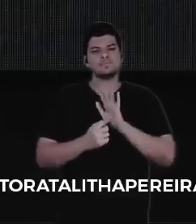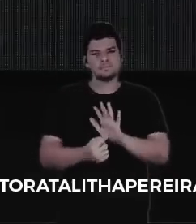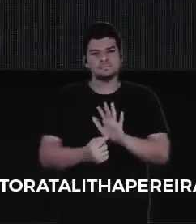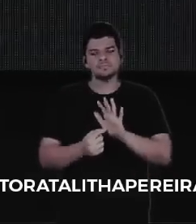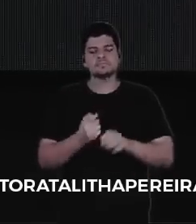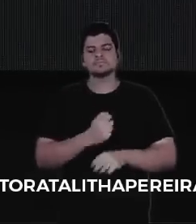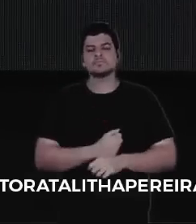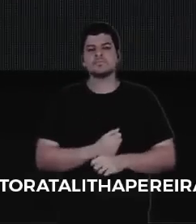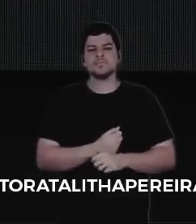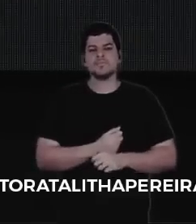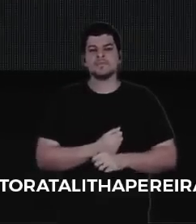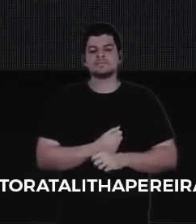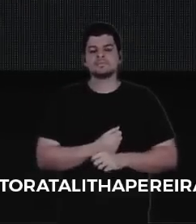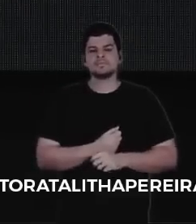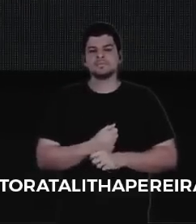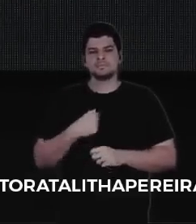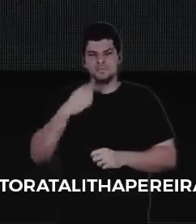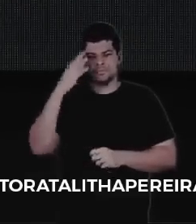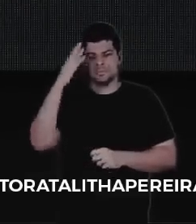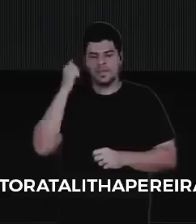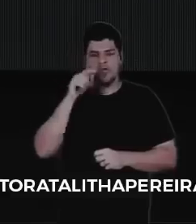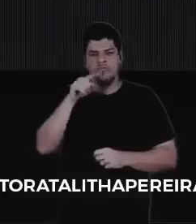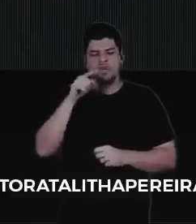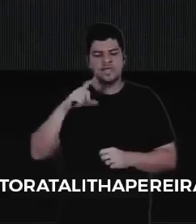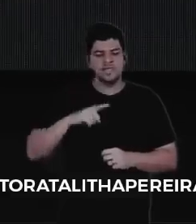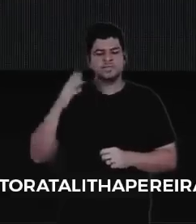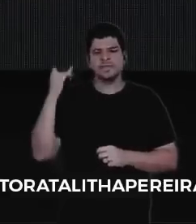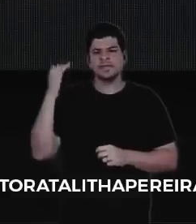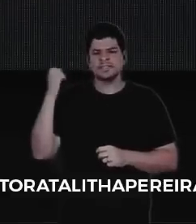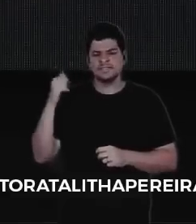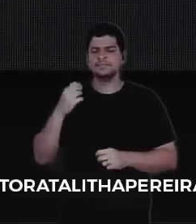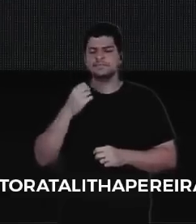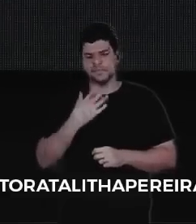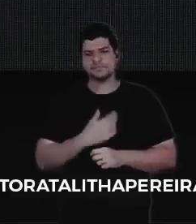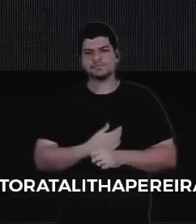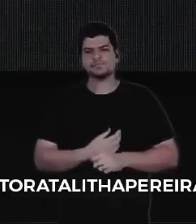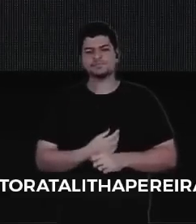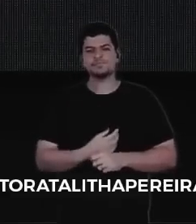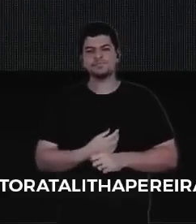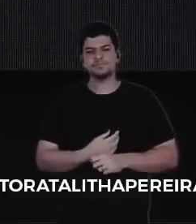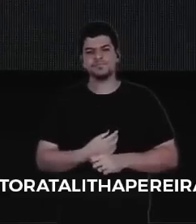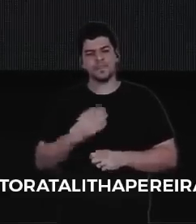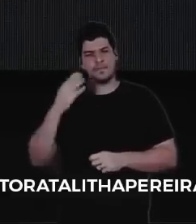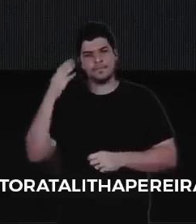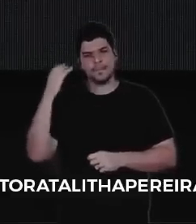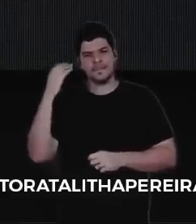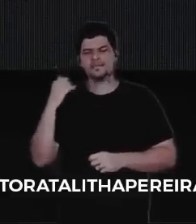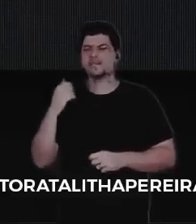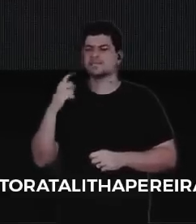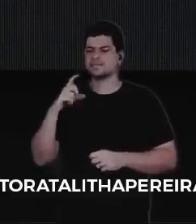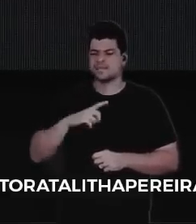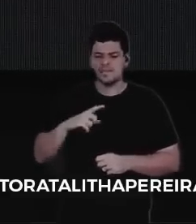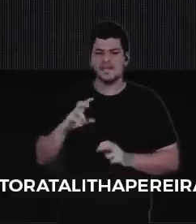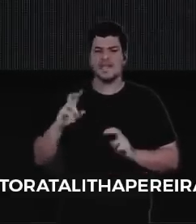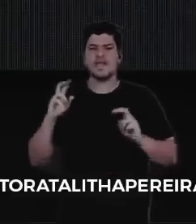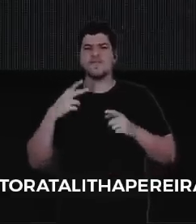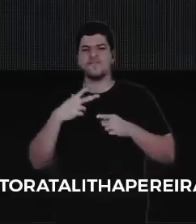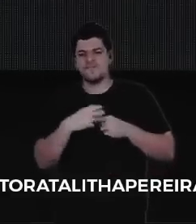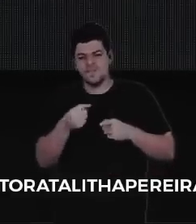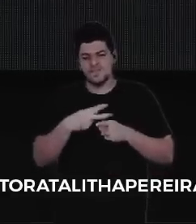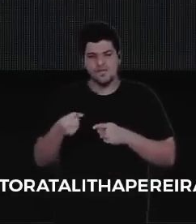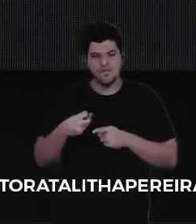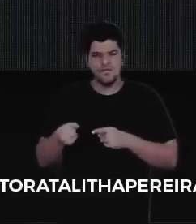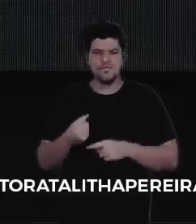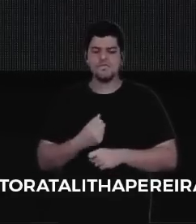seguinte: eu sei que o que você teve era bom. O passado trouxe vitórias,